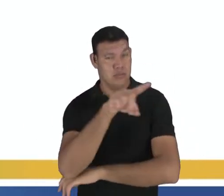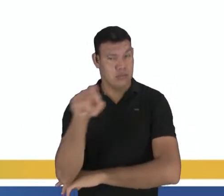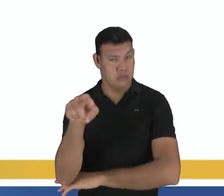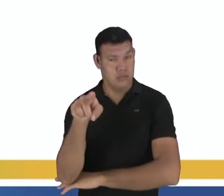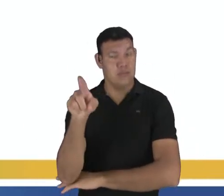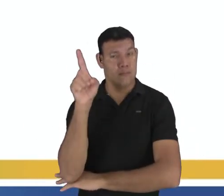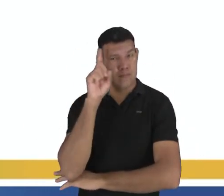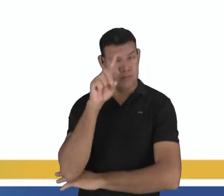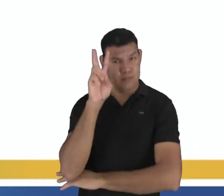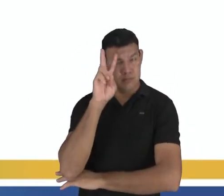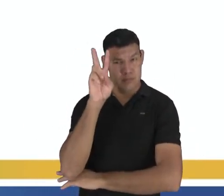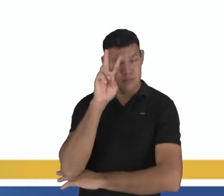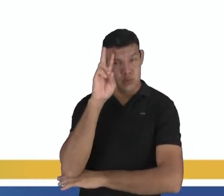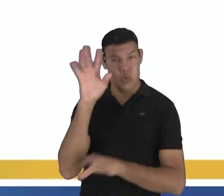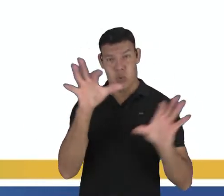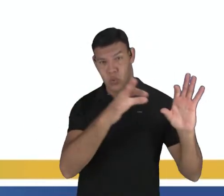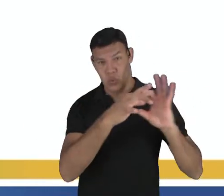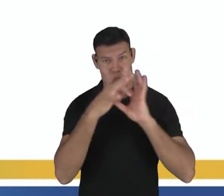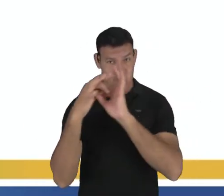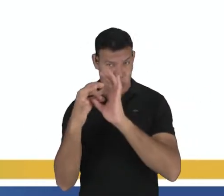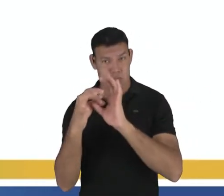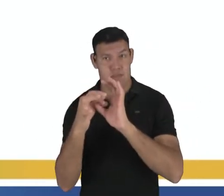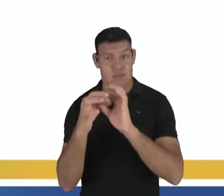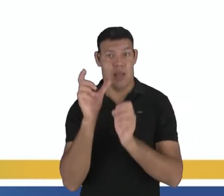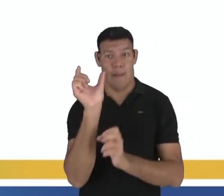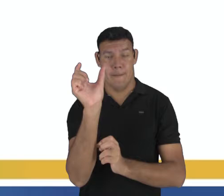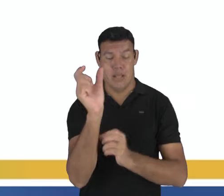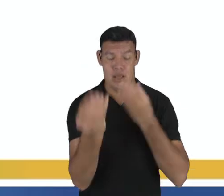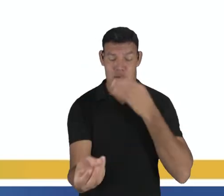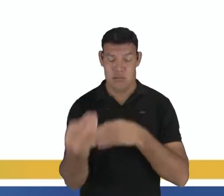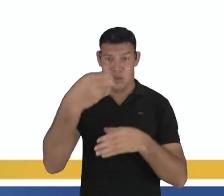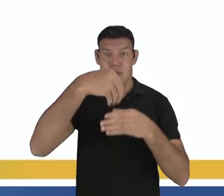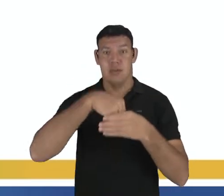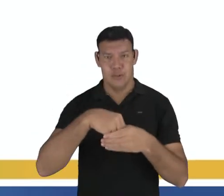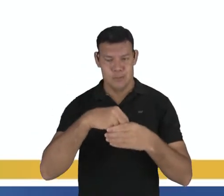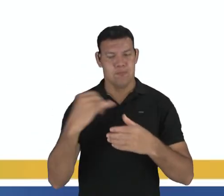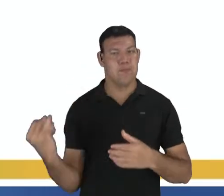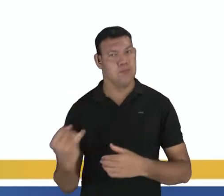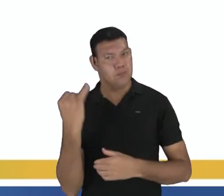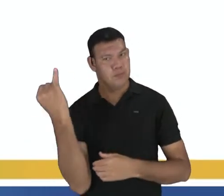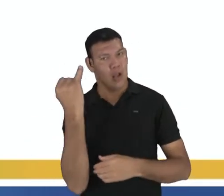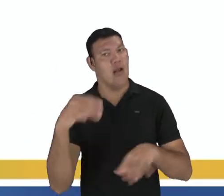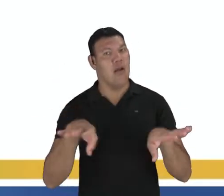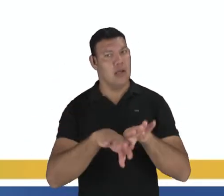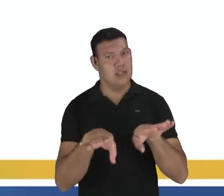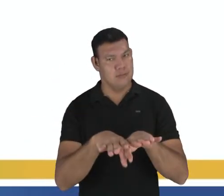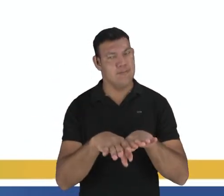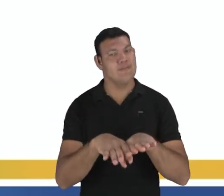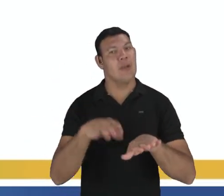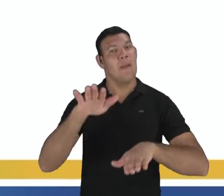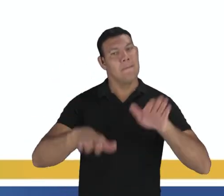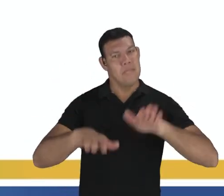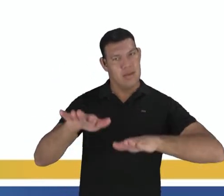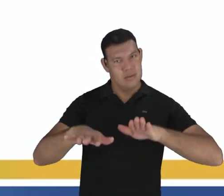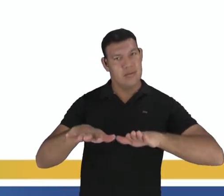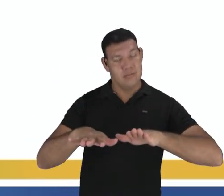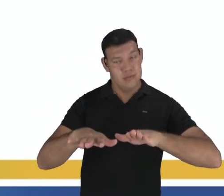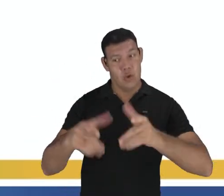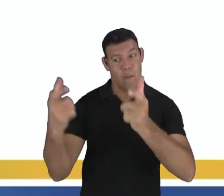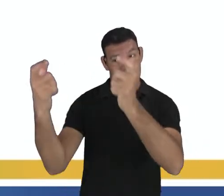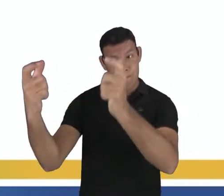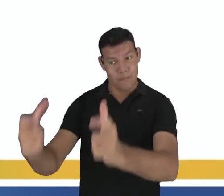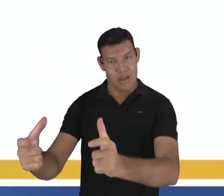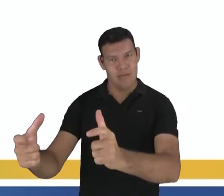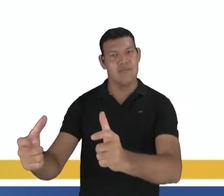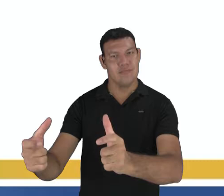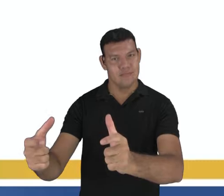lembrarem que o contexto onde a palavra vai estar inserido é importantíssimo, porque vai depender de onde você